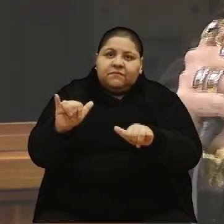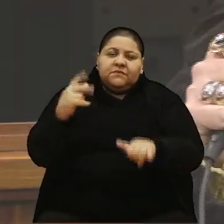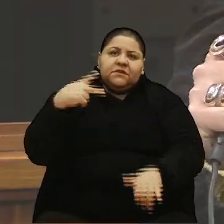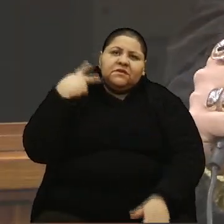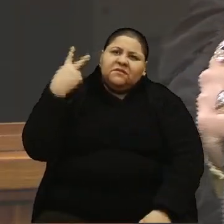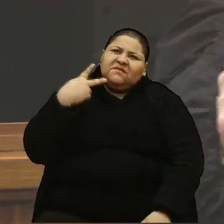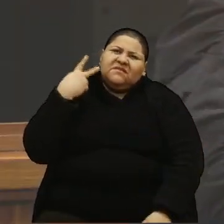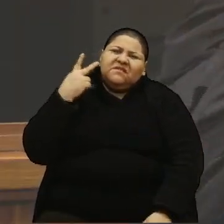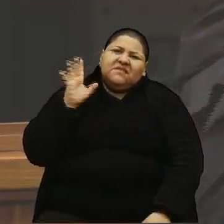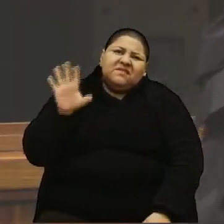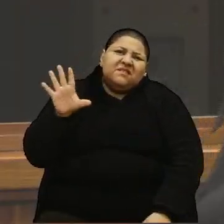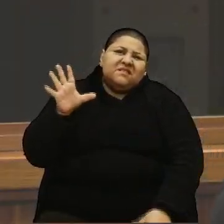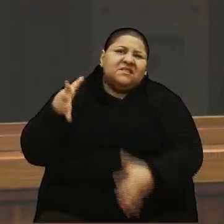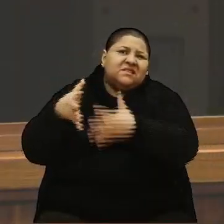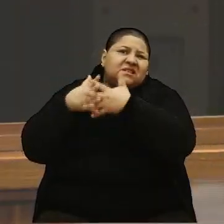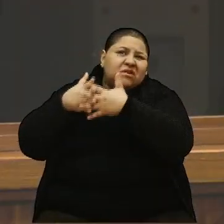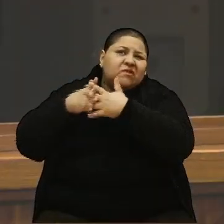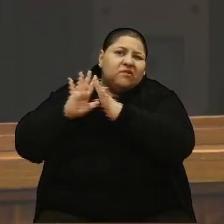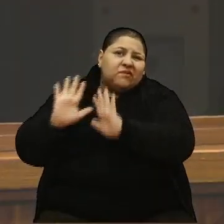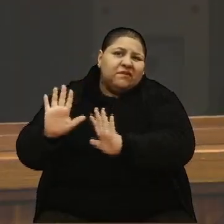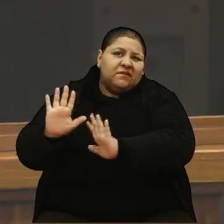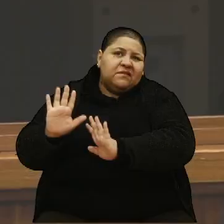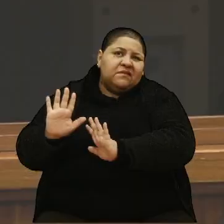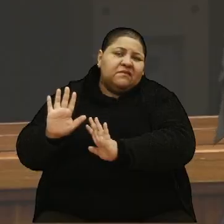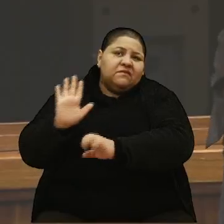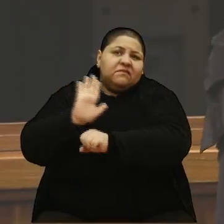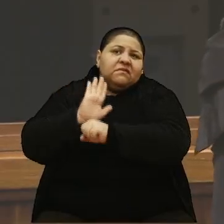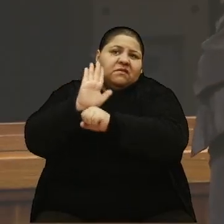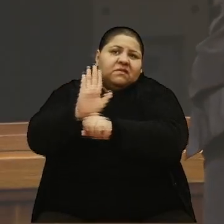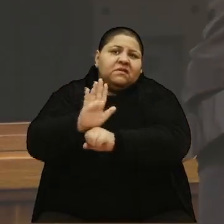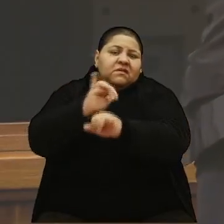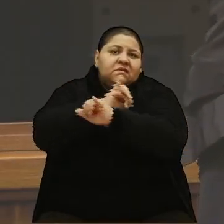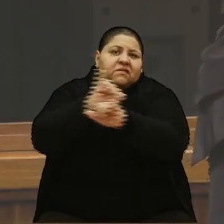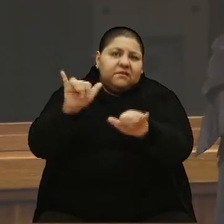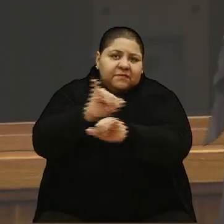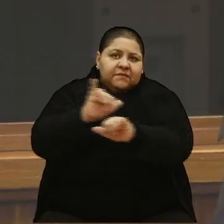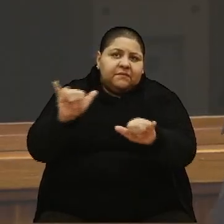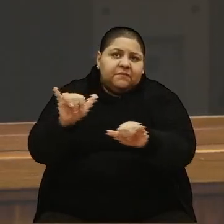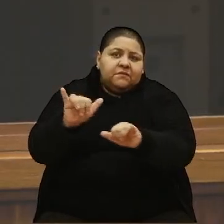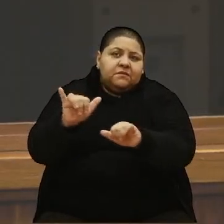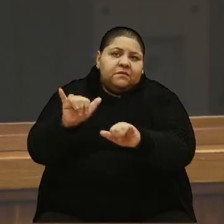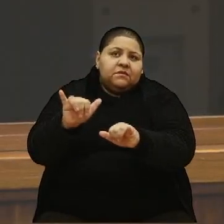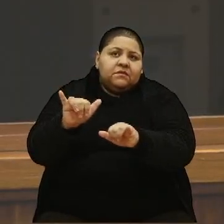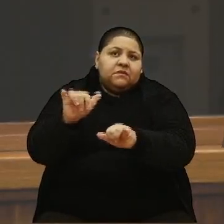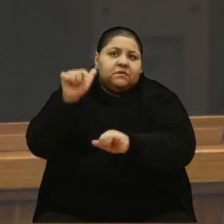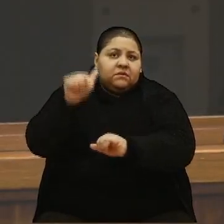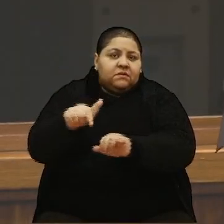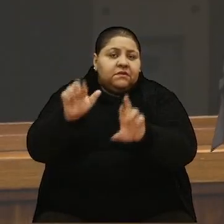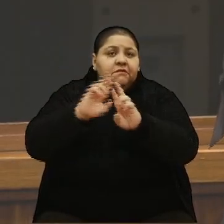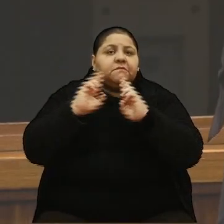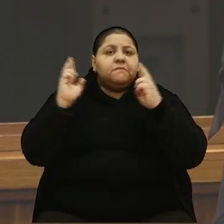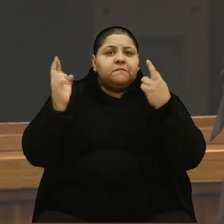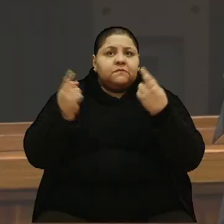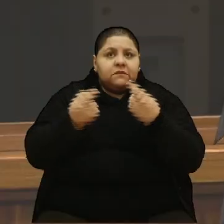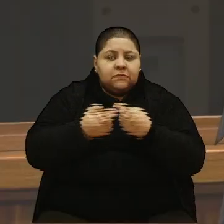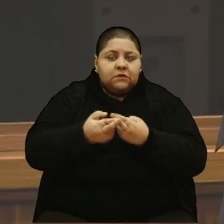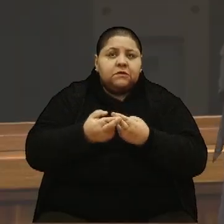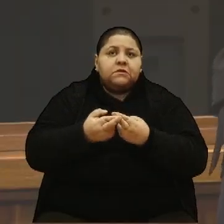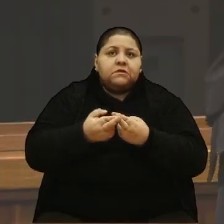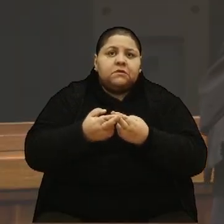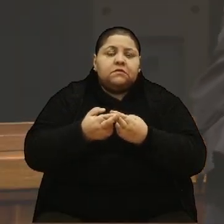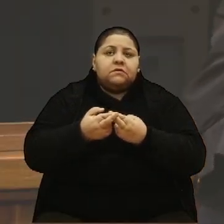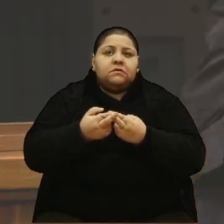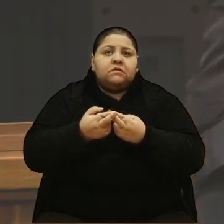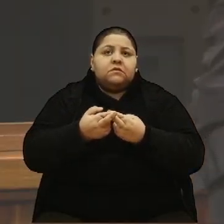vereadora está meio confusa aqui. Que ajudem a divulgar essa audiência,